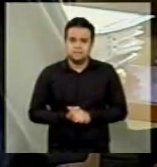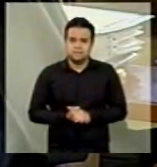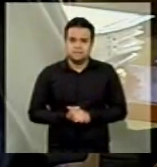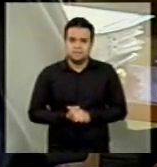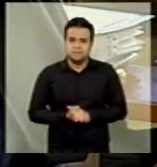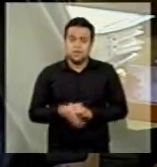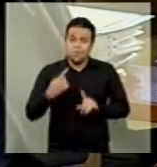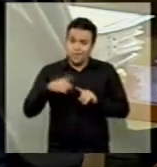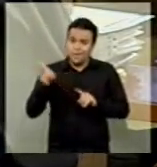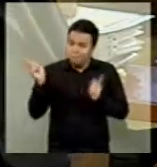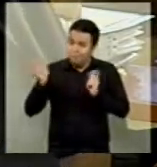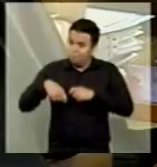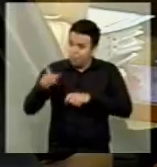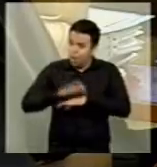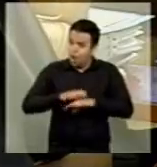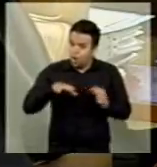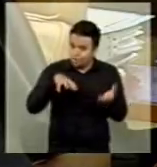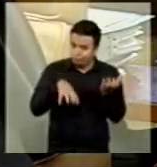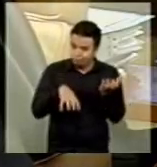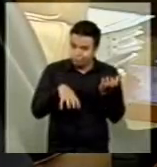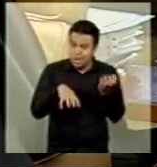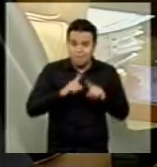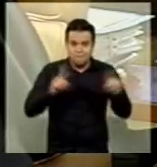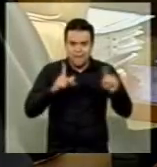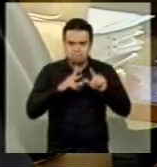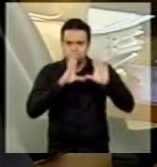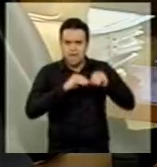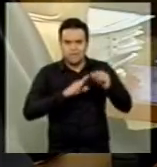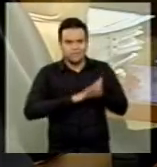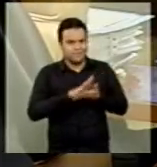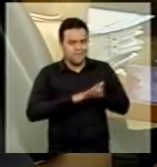Eles têm a prerrogativa e até o momento não utilizaram.